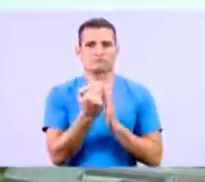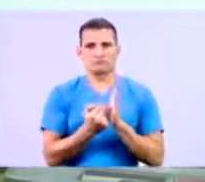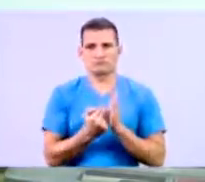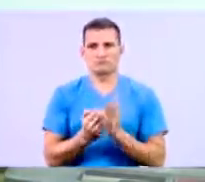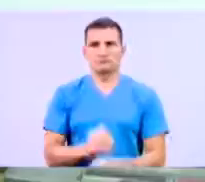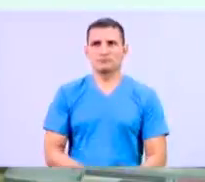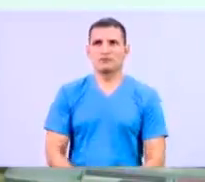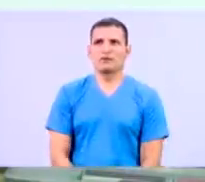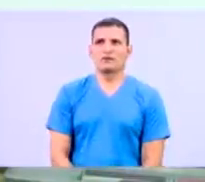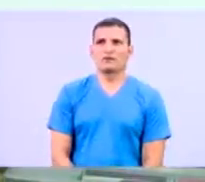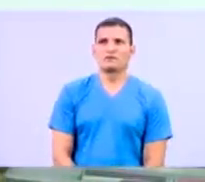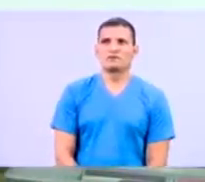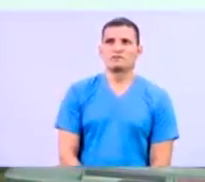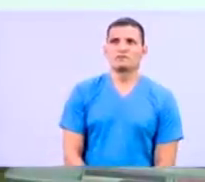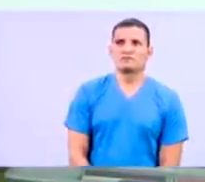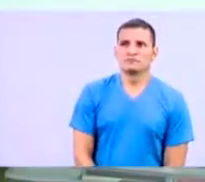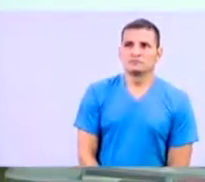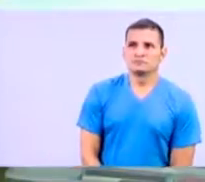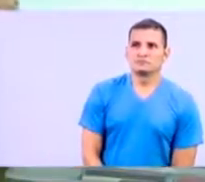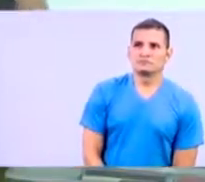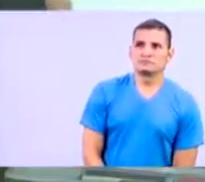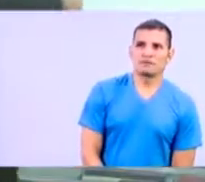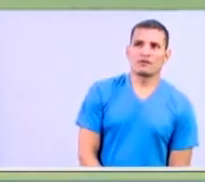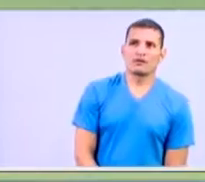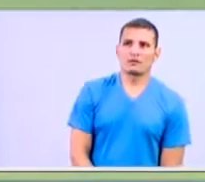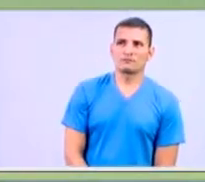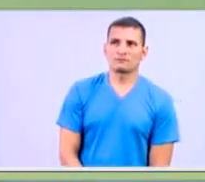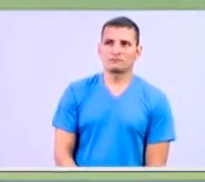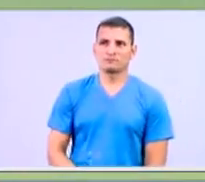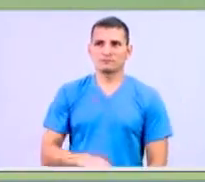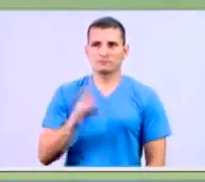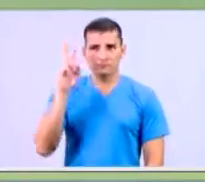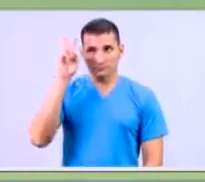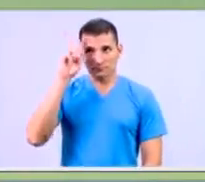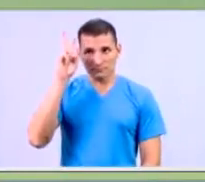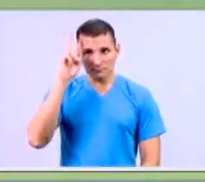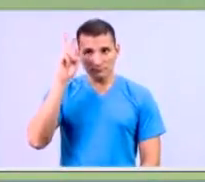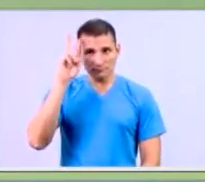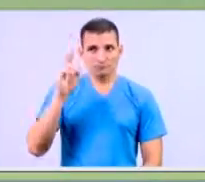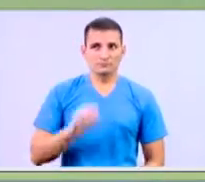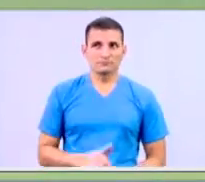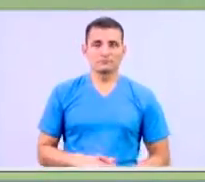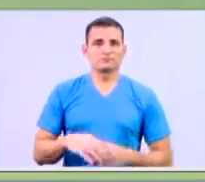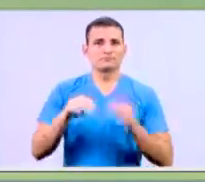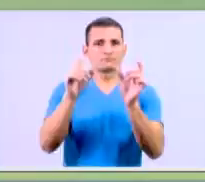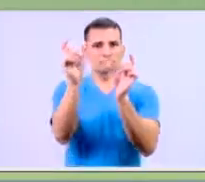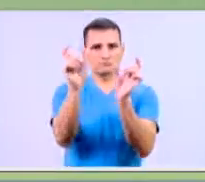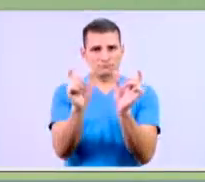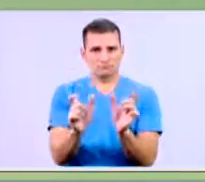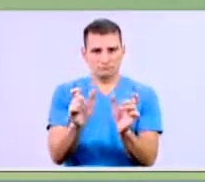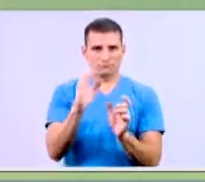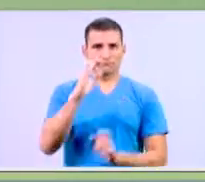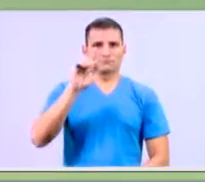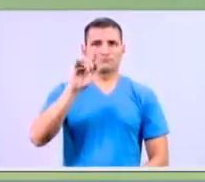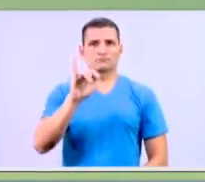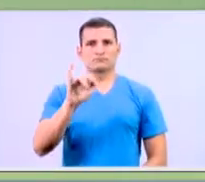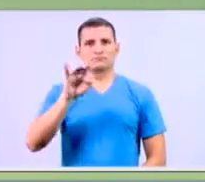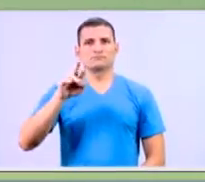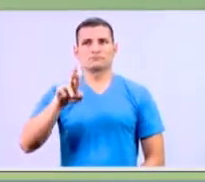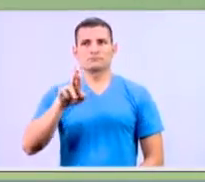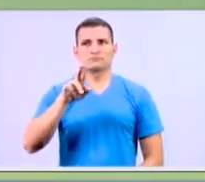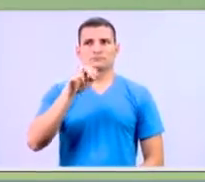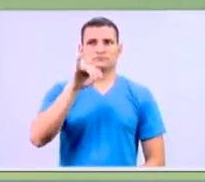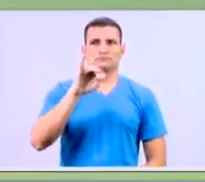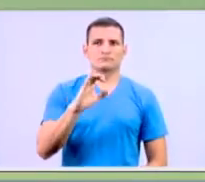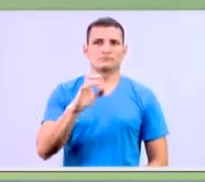Bom, e aí, então, só relembrando na imagem, como a gente falou, a estrutura CGI-BR,